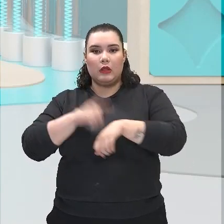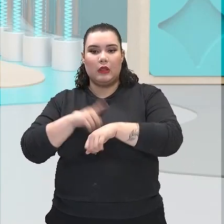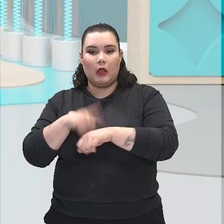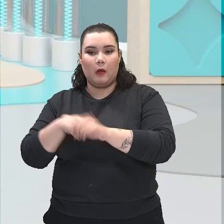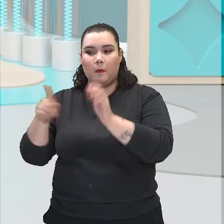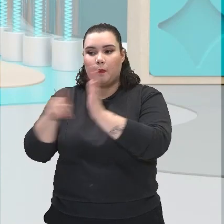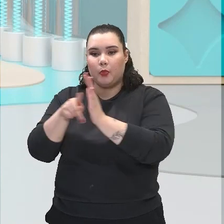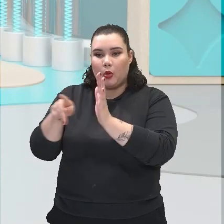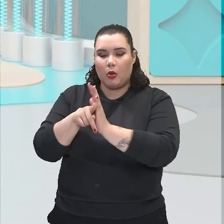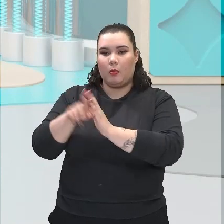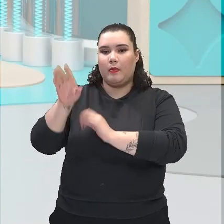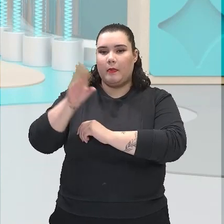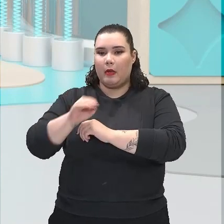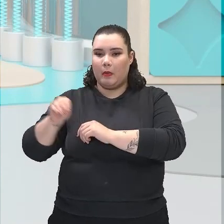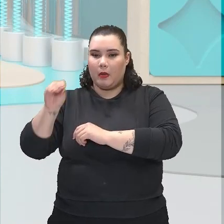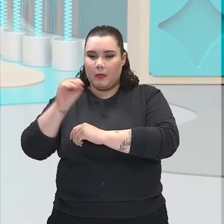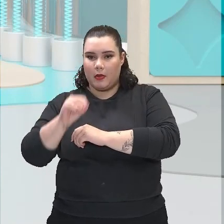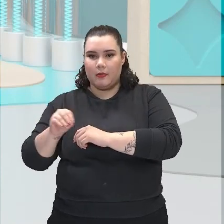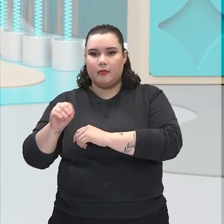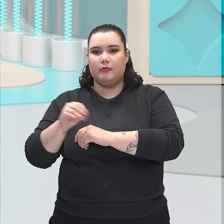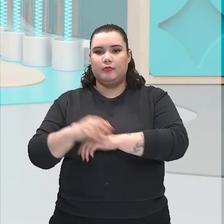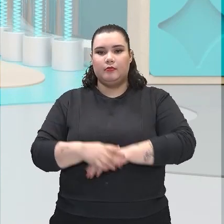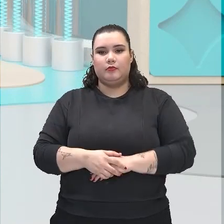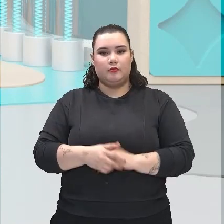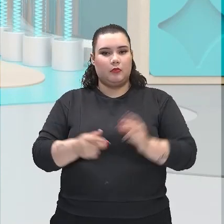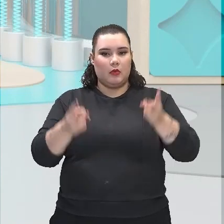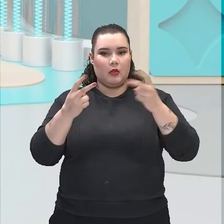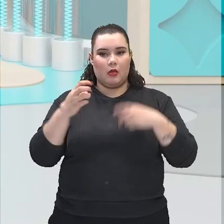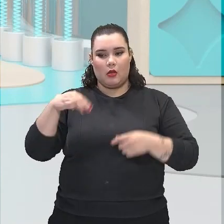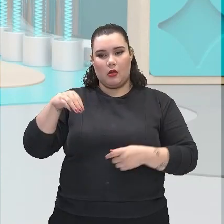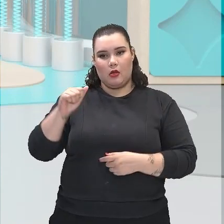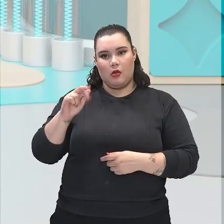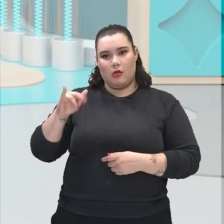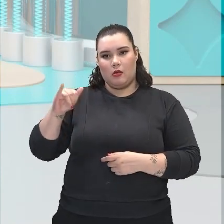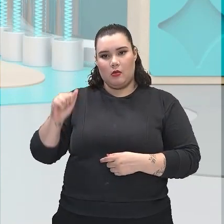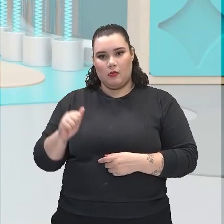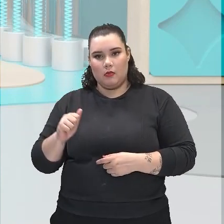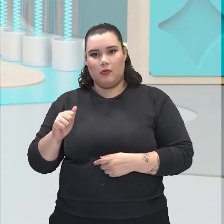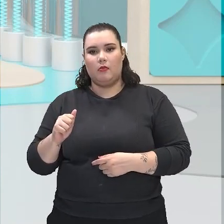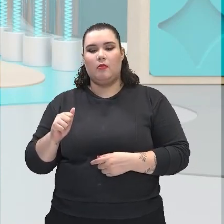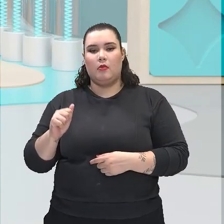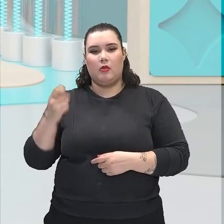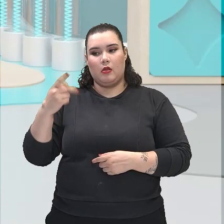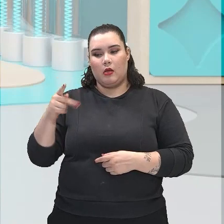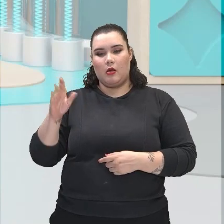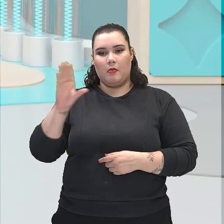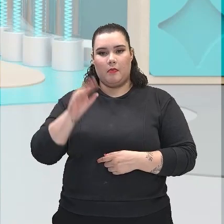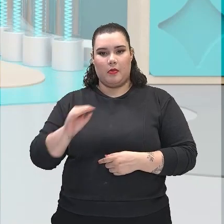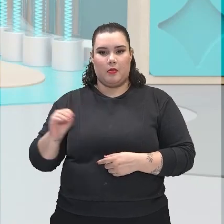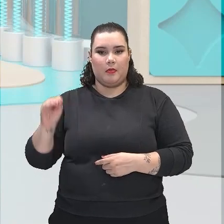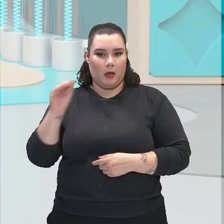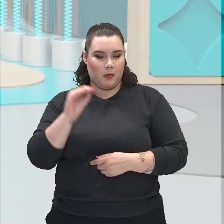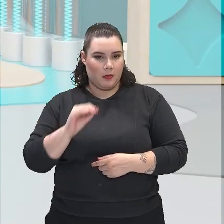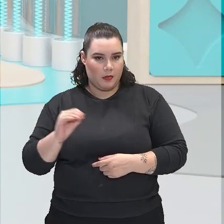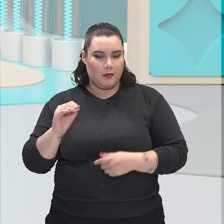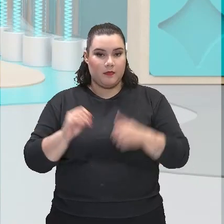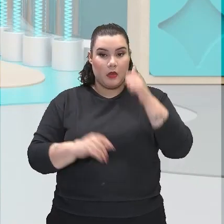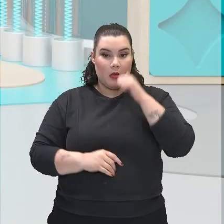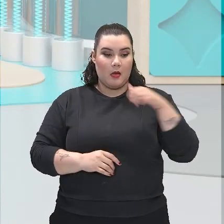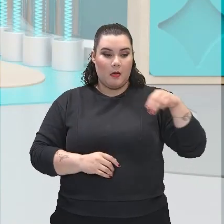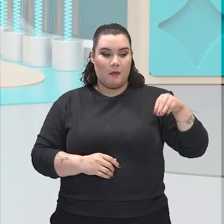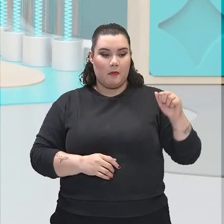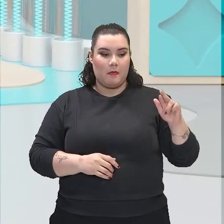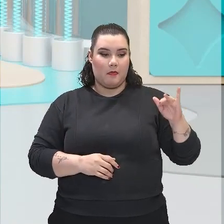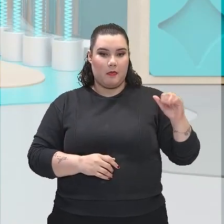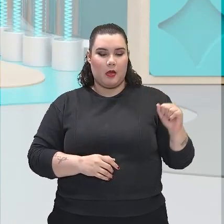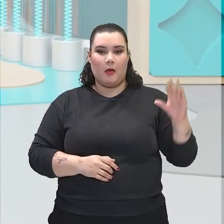cada pessoa fala. Percebe que a Maria, ou seja, a debatedora de número 1, teve o momento dela. Ela teve o momento de falar. Então, tivemos um